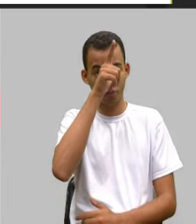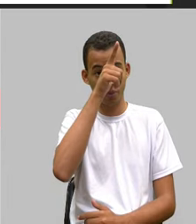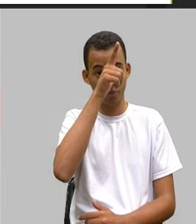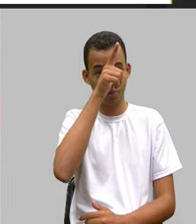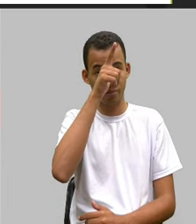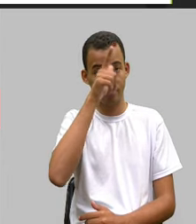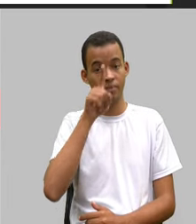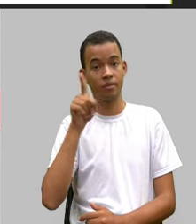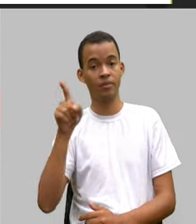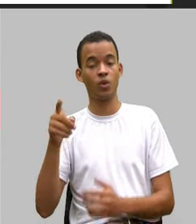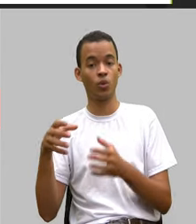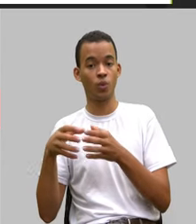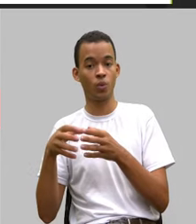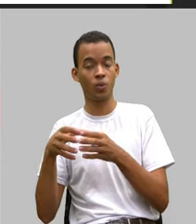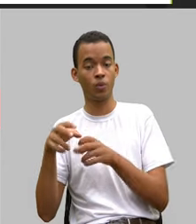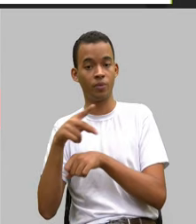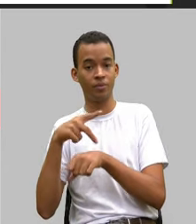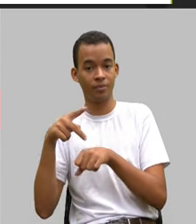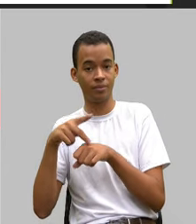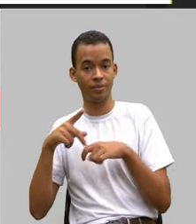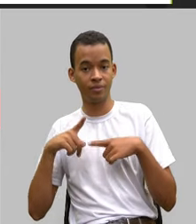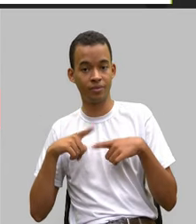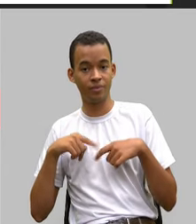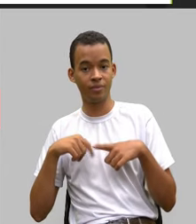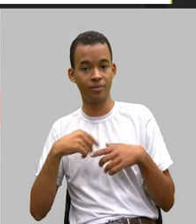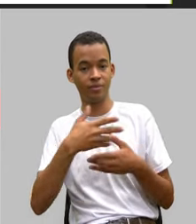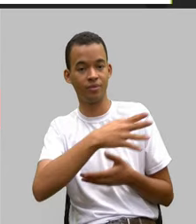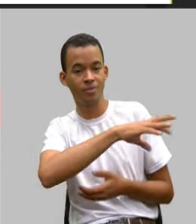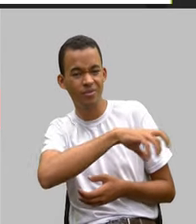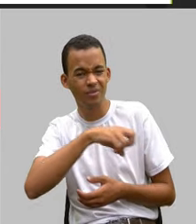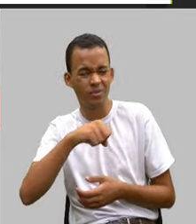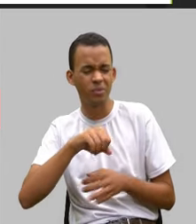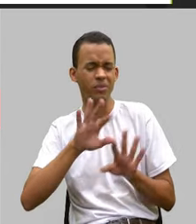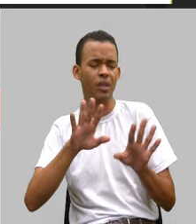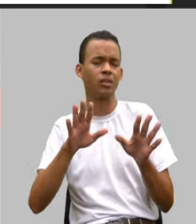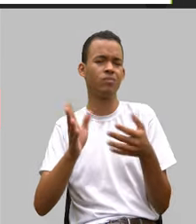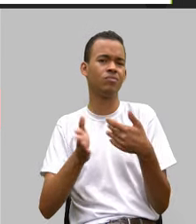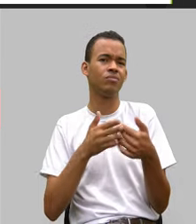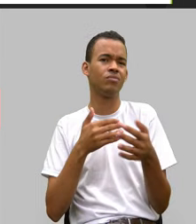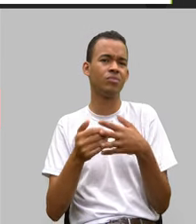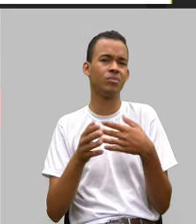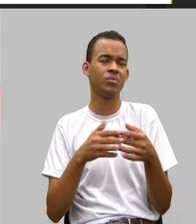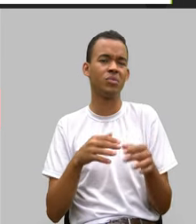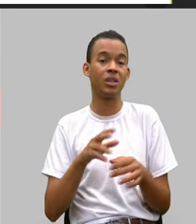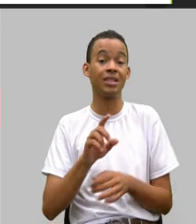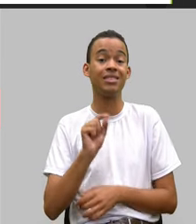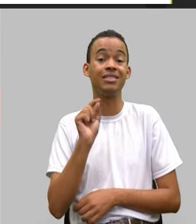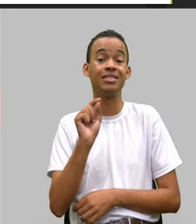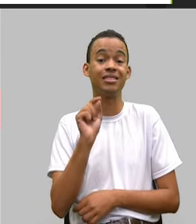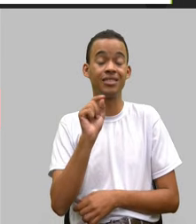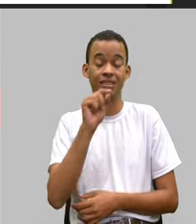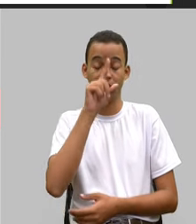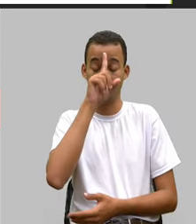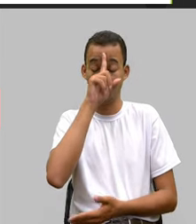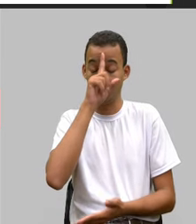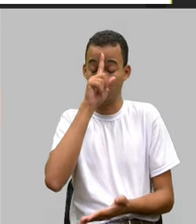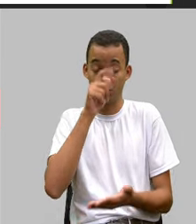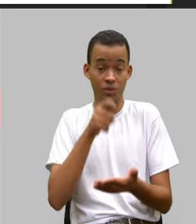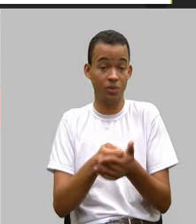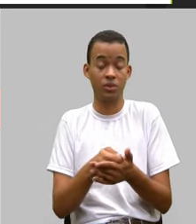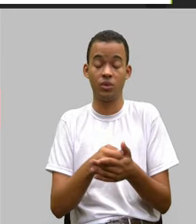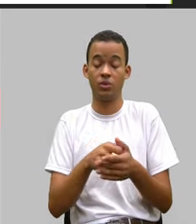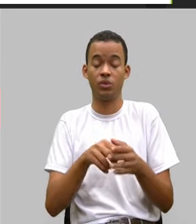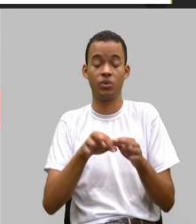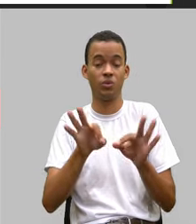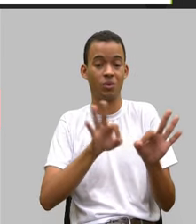isso para si mas na verdade não importa o dono do do do do do químico não importa